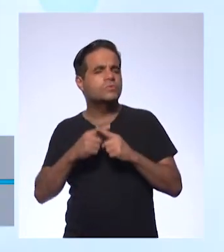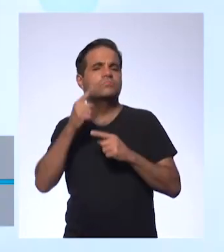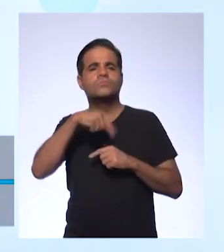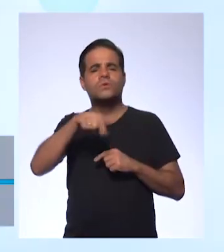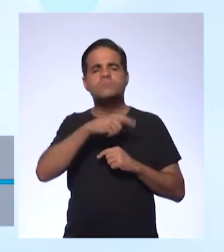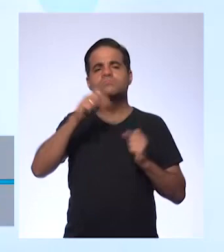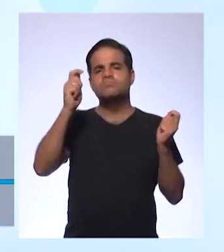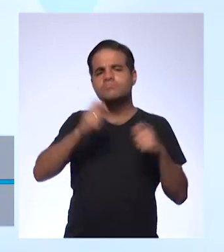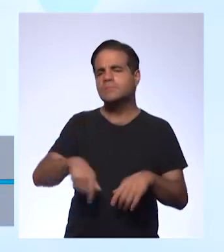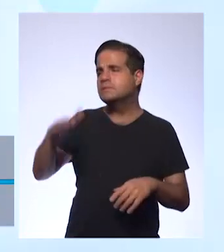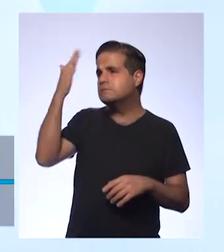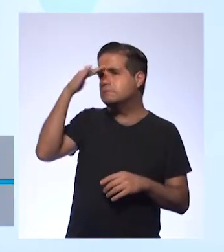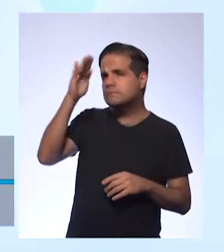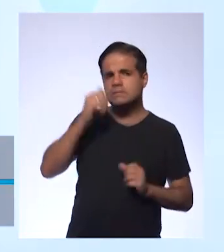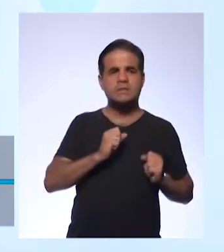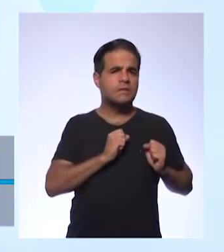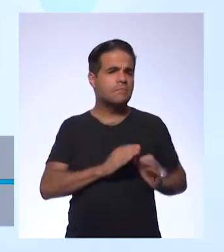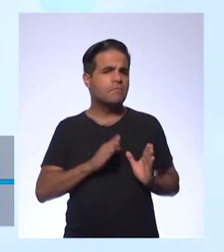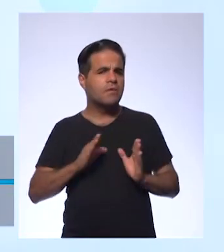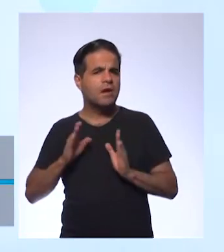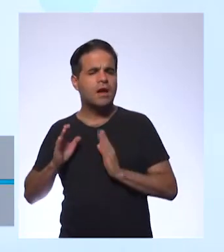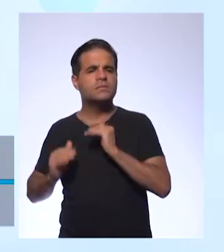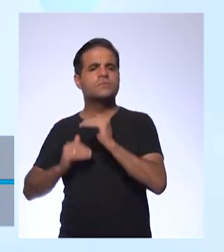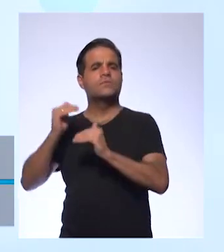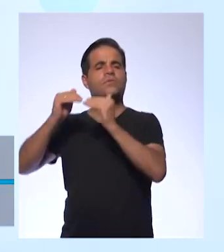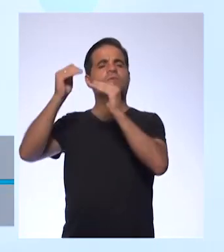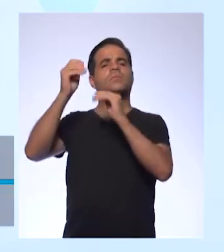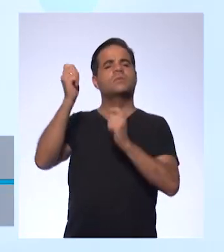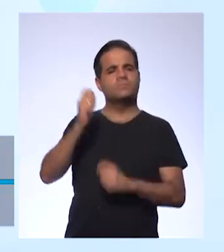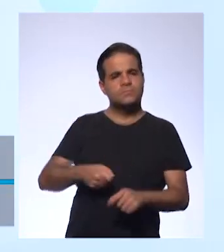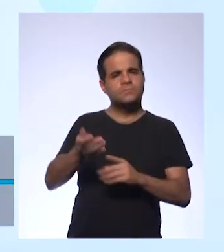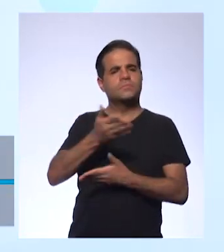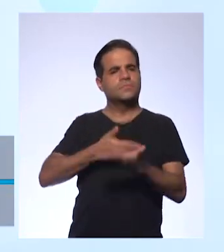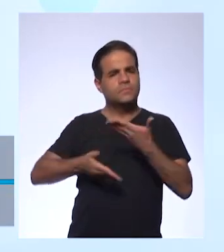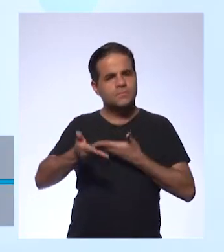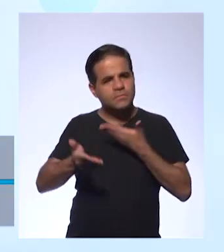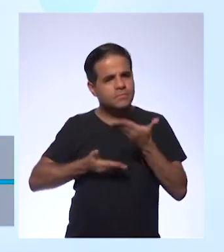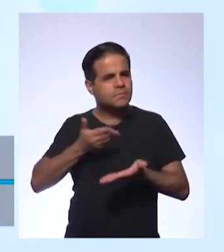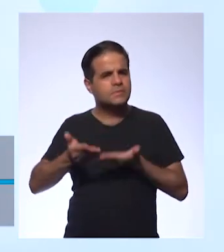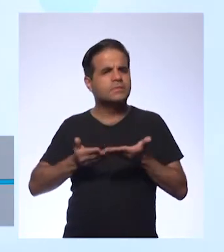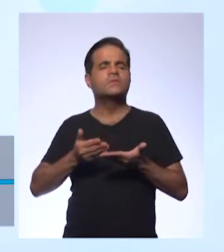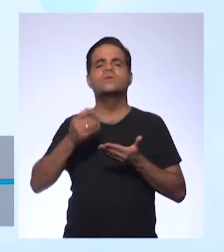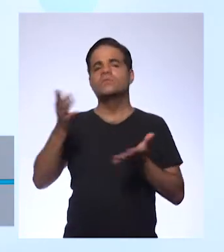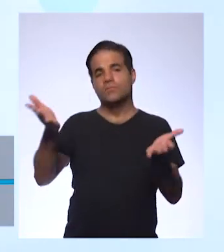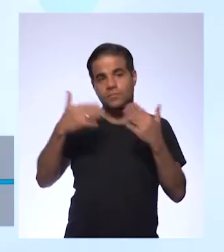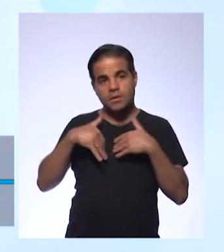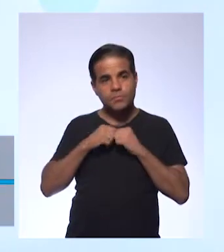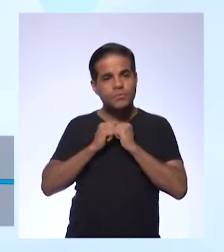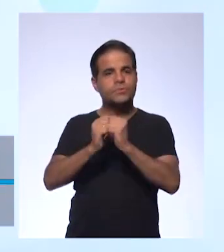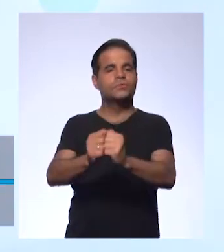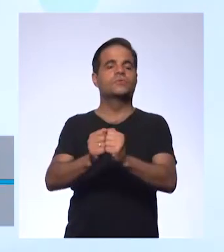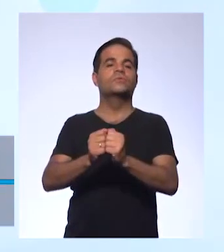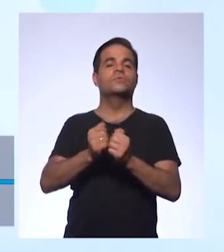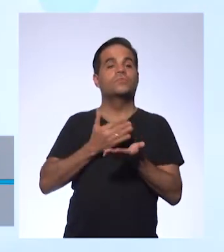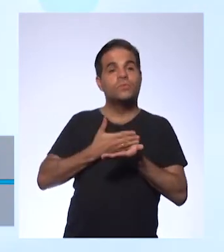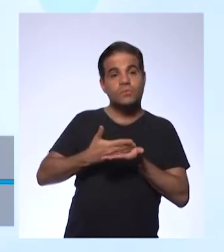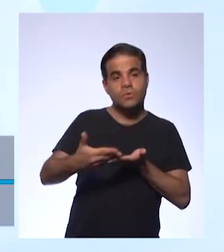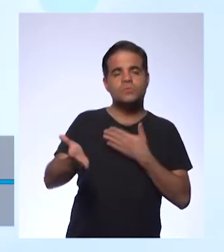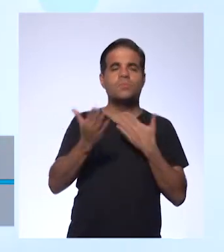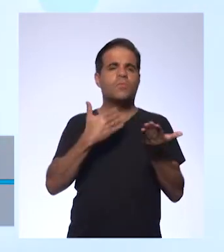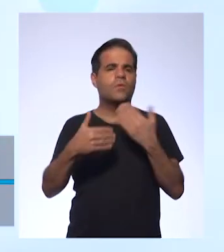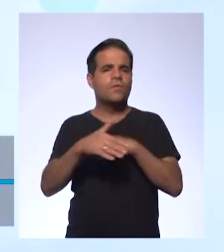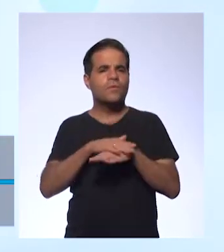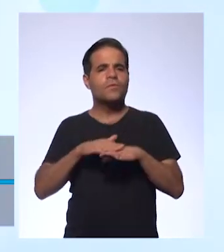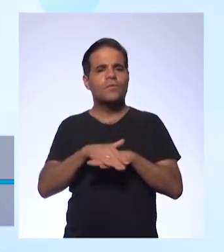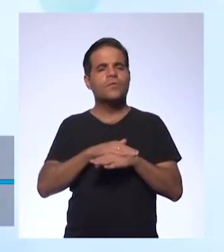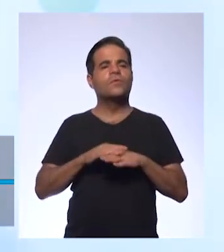entendermos todas essas fases do desenvolvimento dessas competências socioemocionais. Combinado? Então, vamos juntos para o nosso início de conversa, o